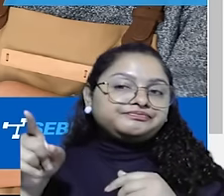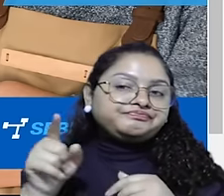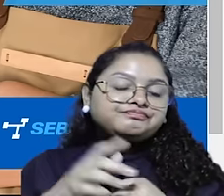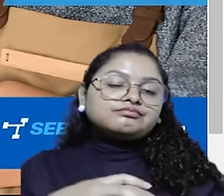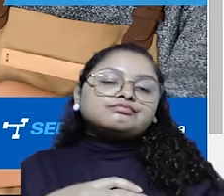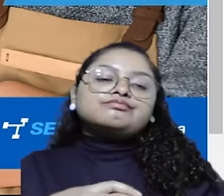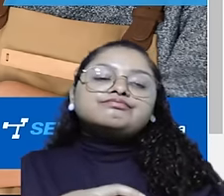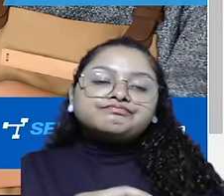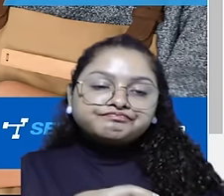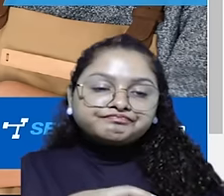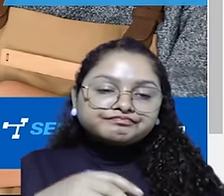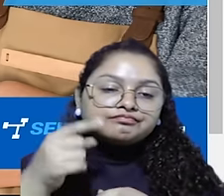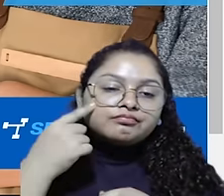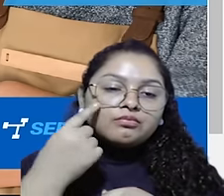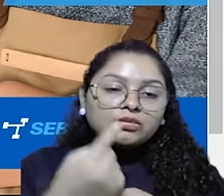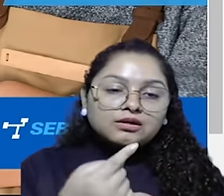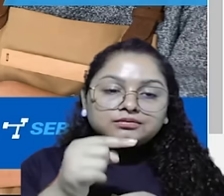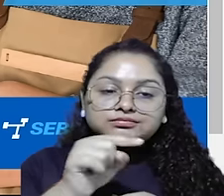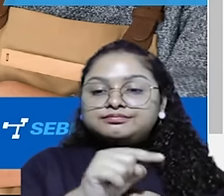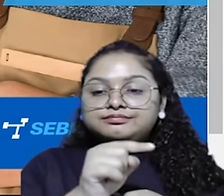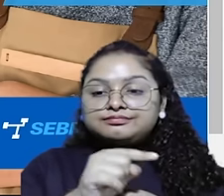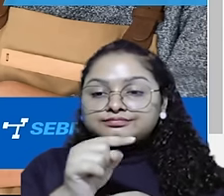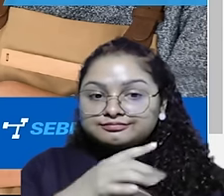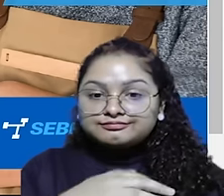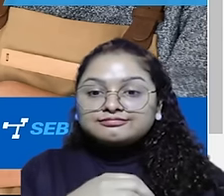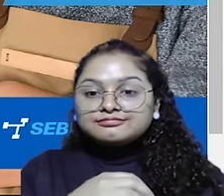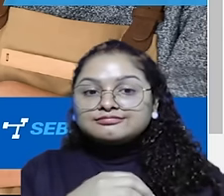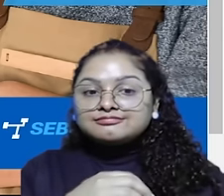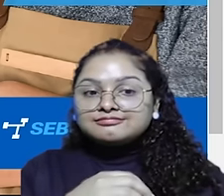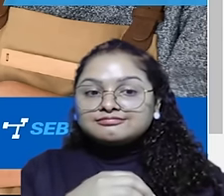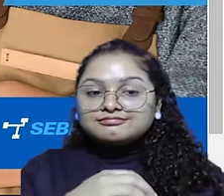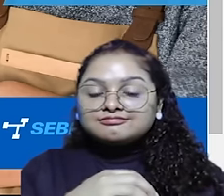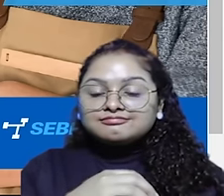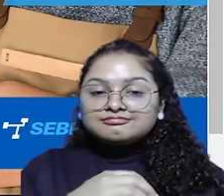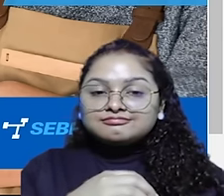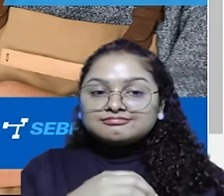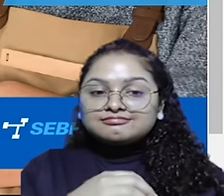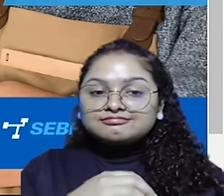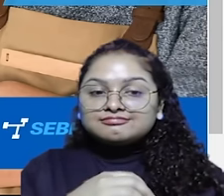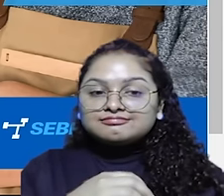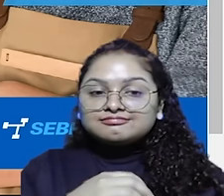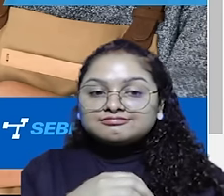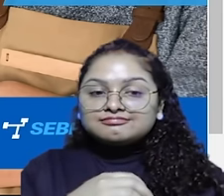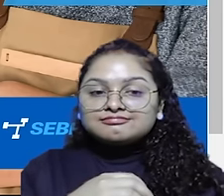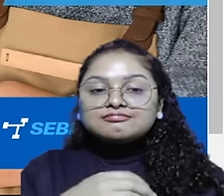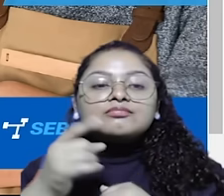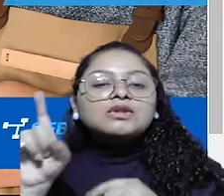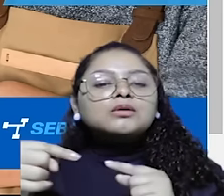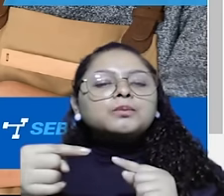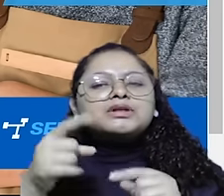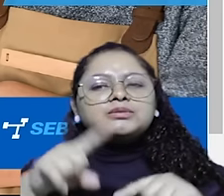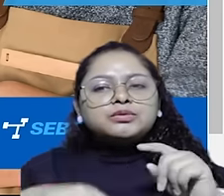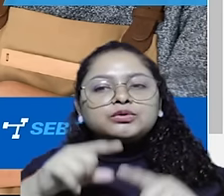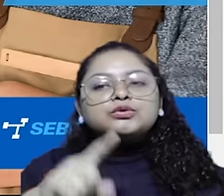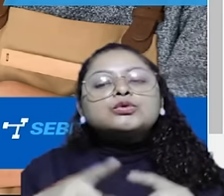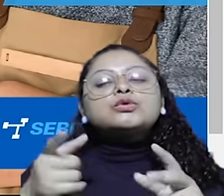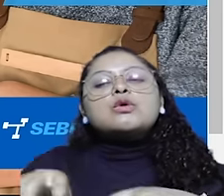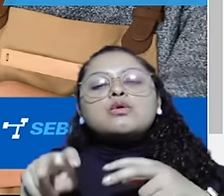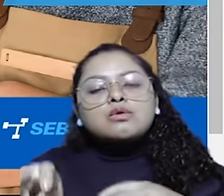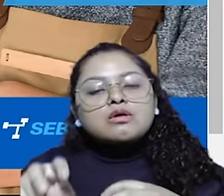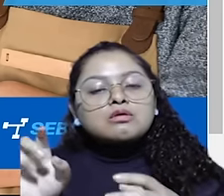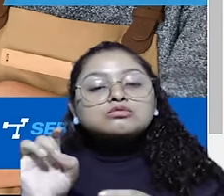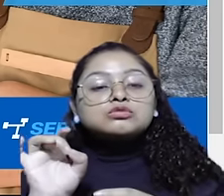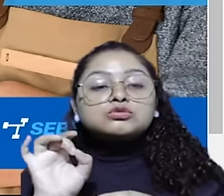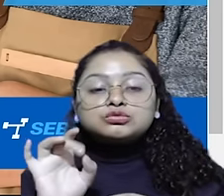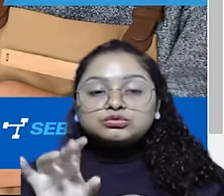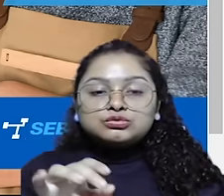Simples Nacional Simples Nacional mei ou lucro presumido barra real no caso do produtor rural aí não não só